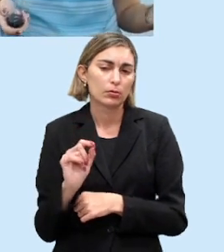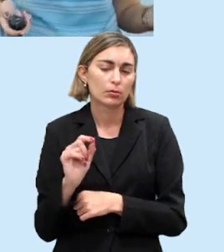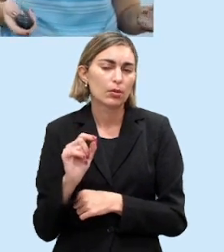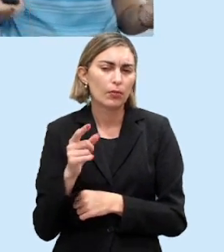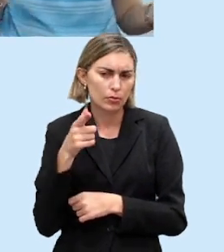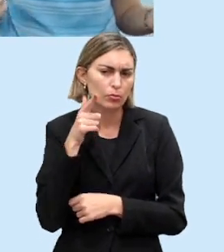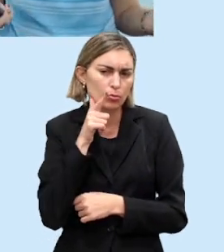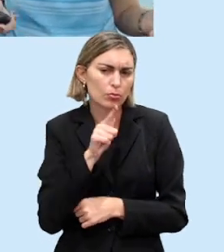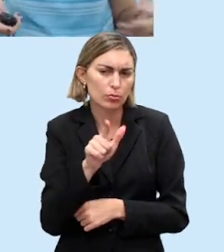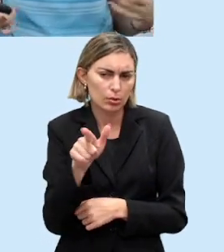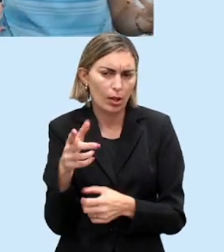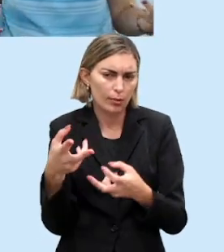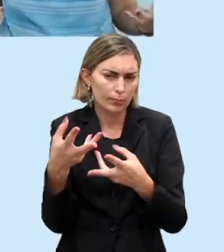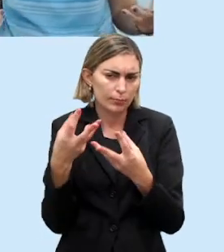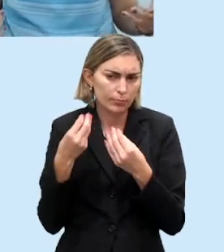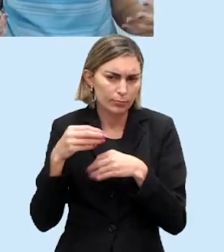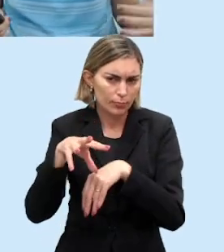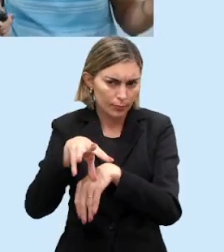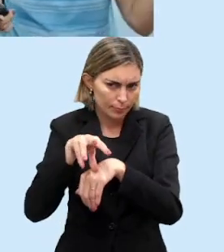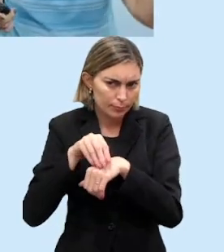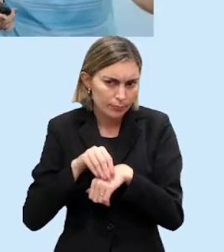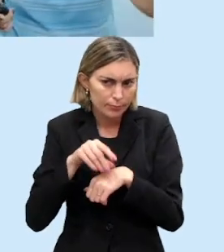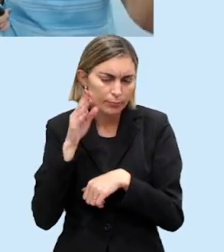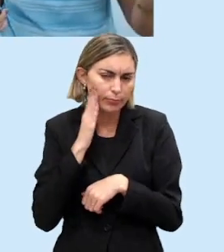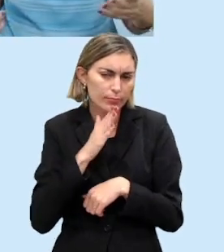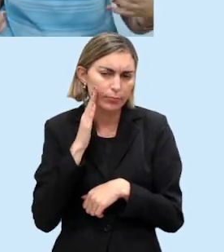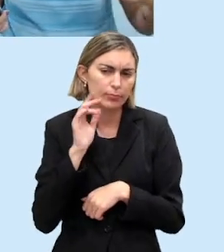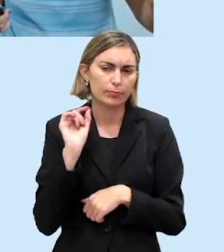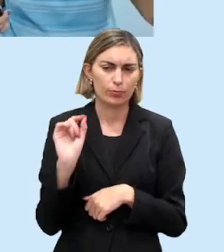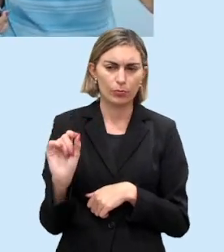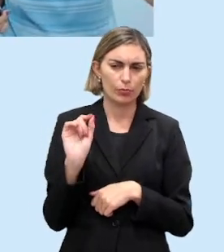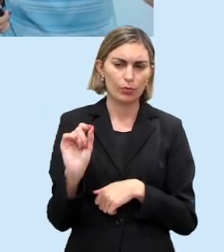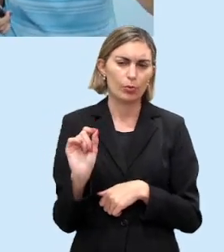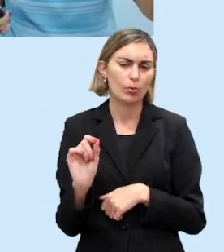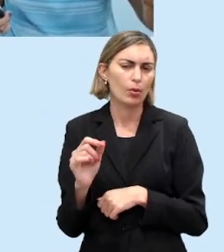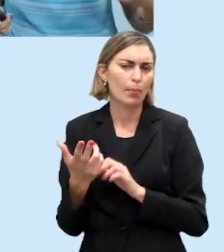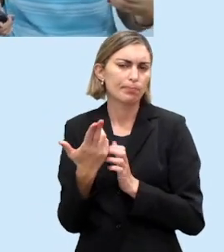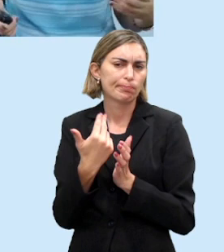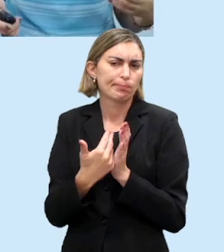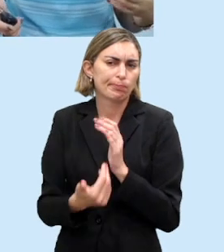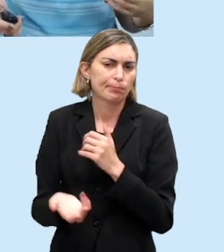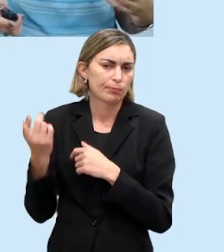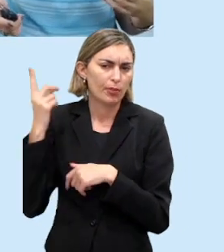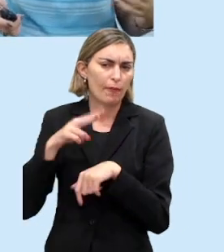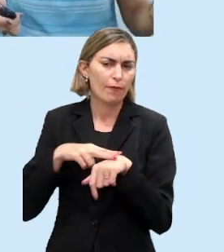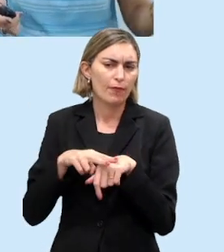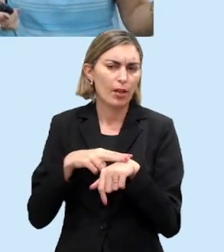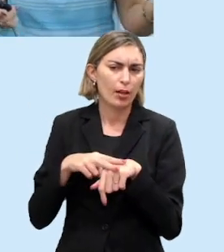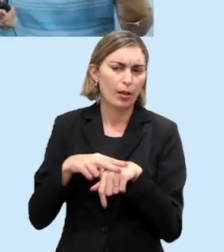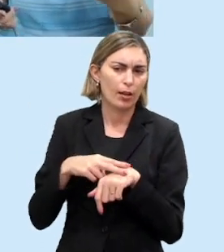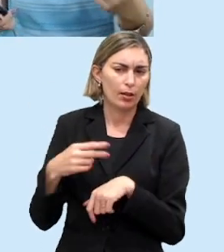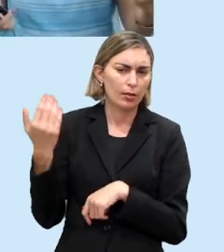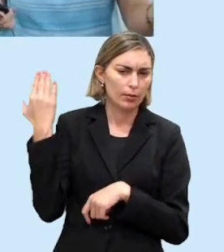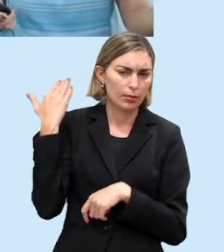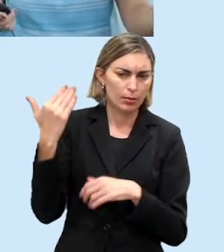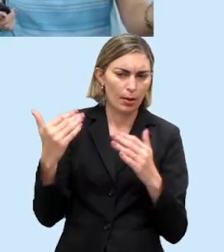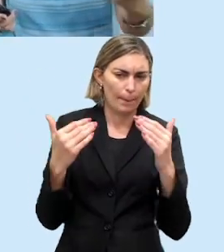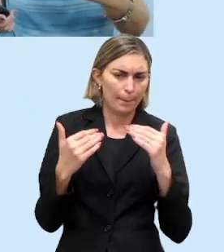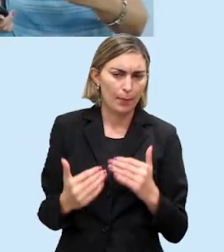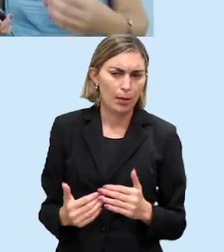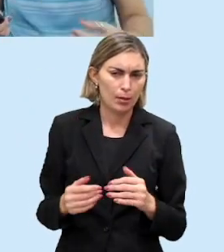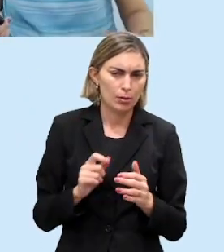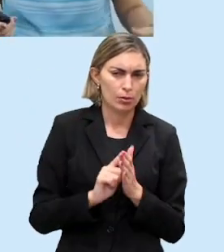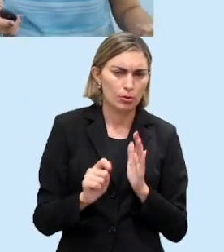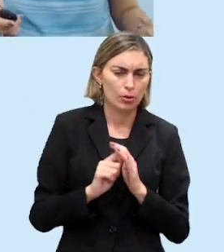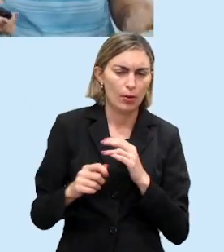conseguem captar, entender? O que seria esse grande cartaz verde? Aí que embaixo só tem escrito, né?